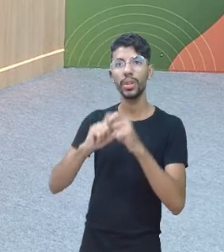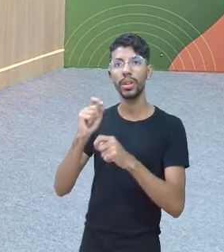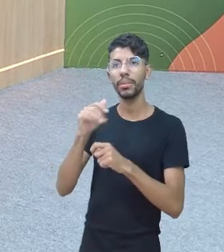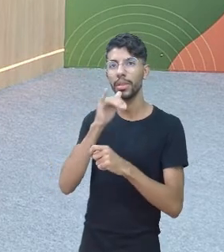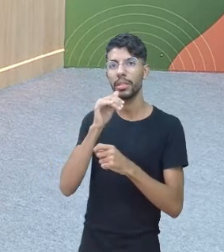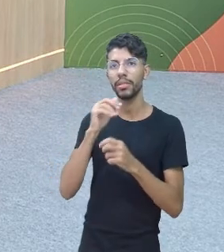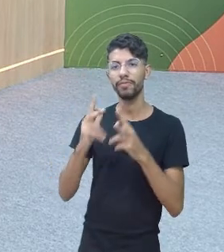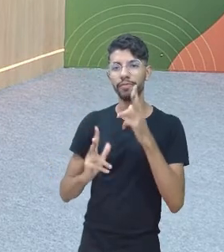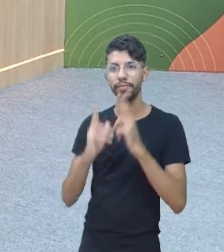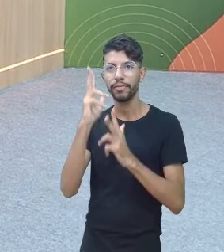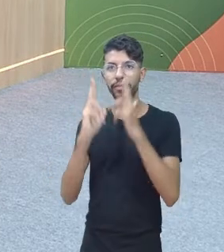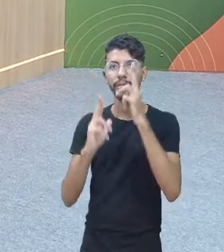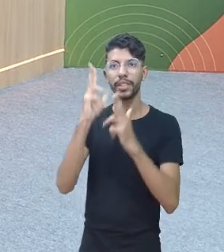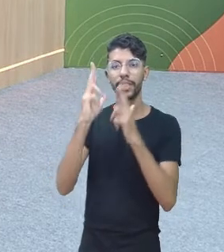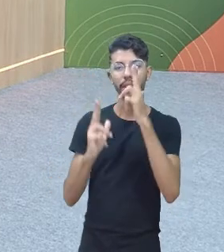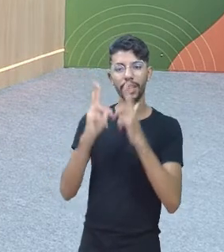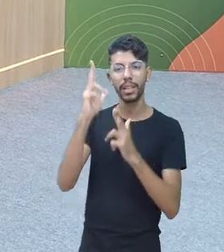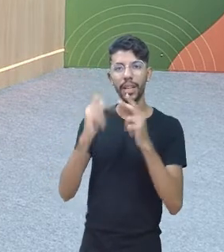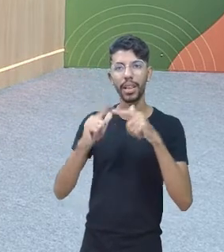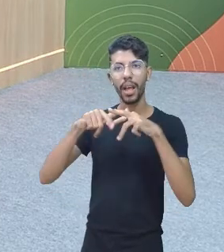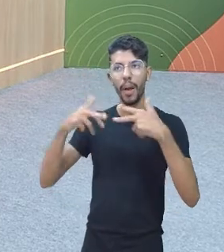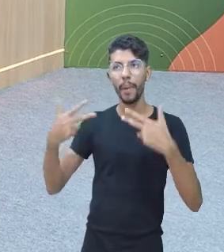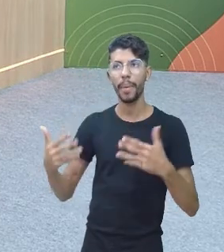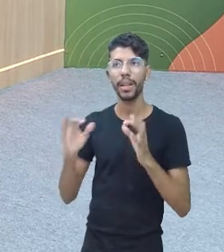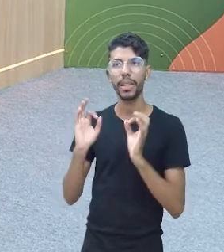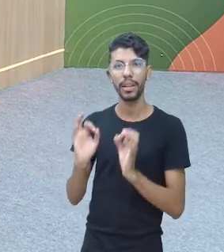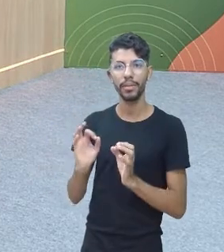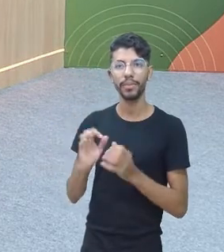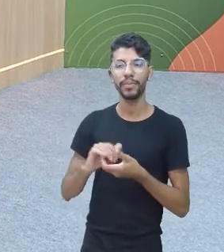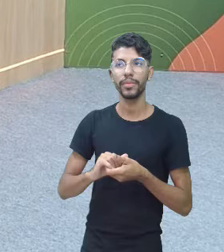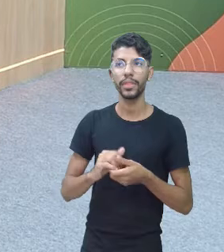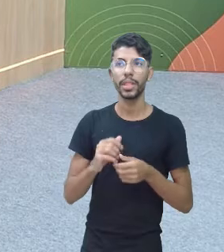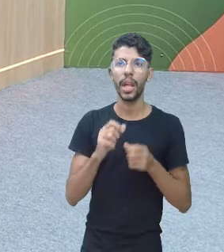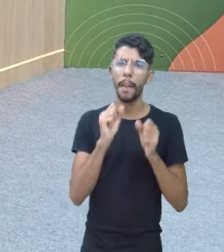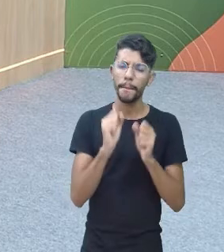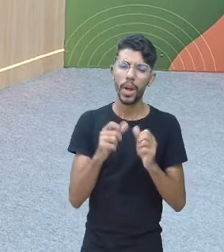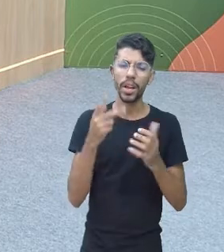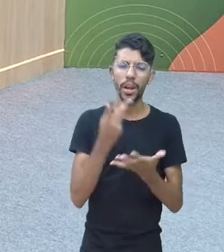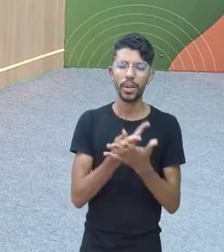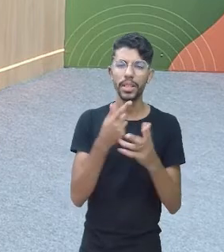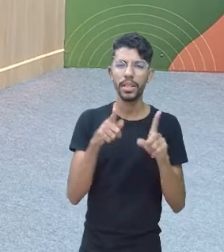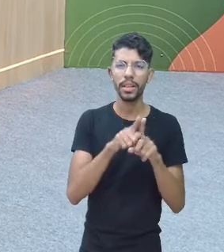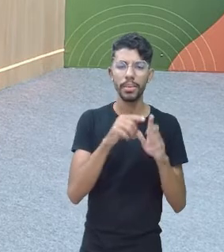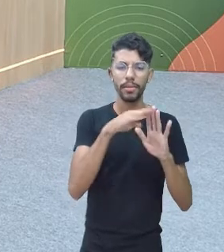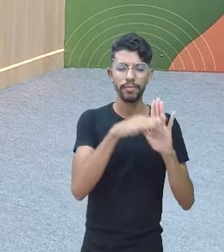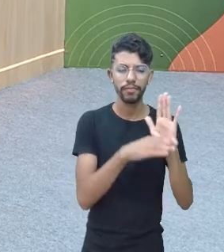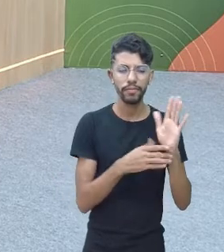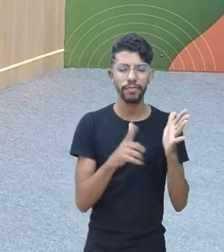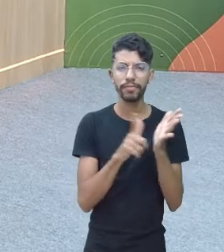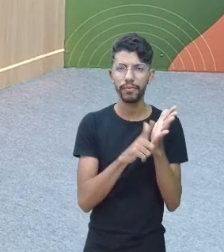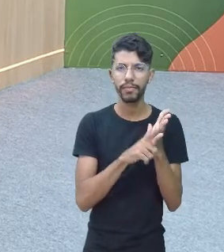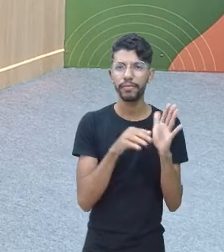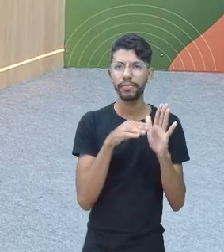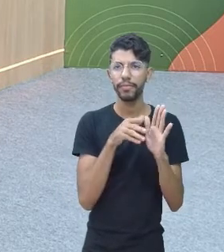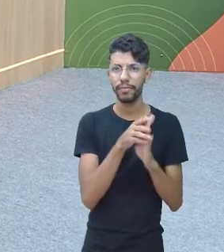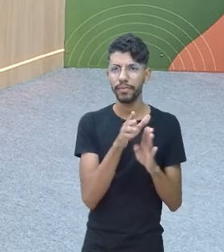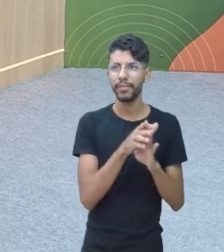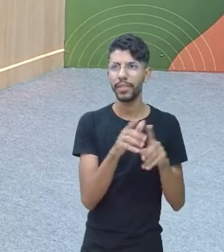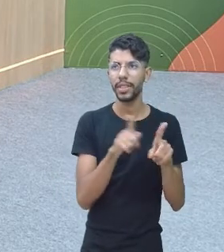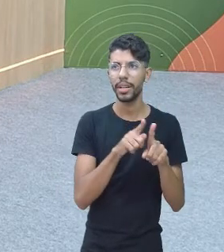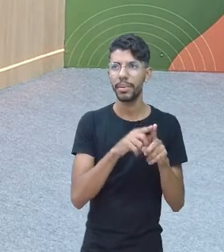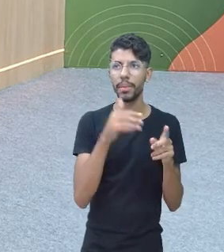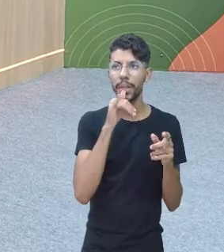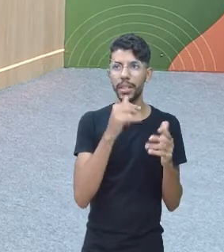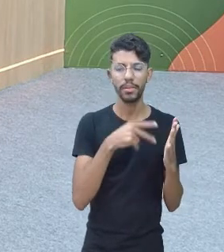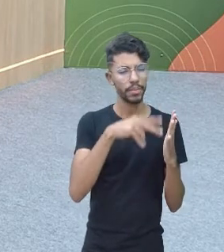material produzido. Então, coisa que também acontece com o manual de papel, né? O manual de papel ele é feito, relido, reescrito, até